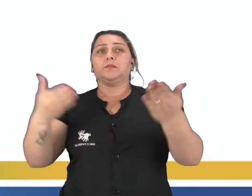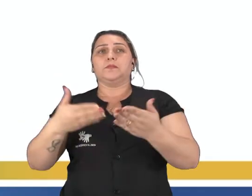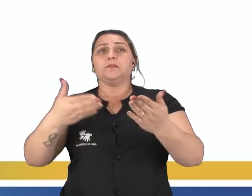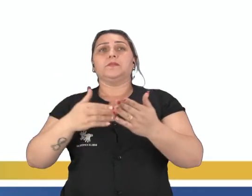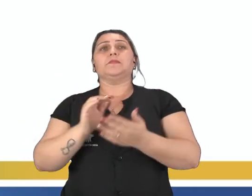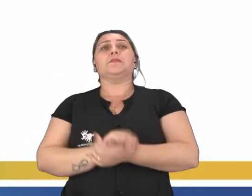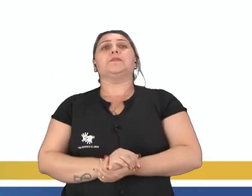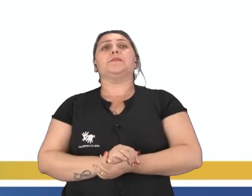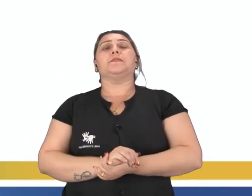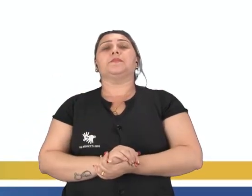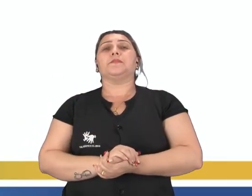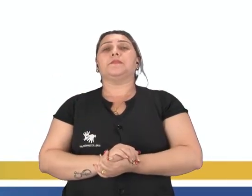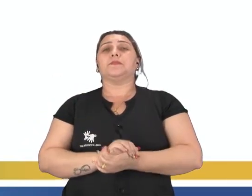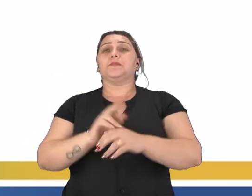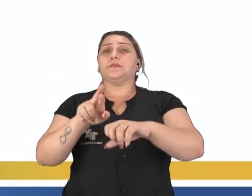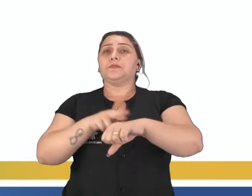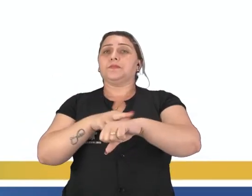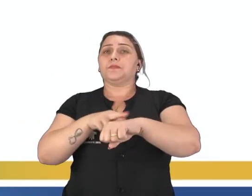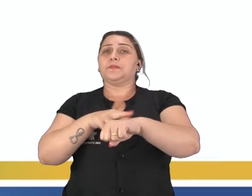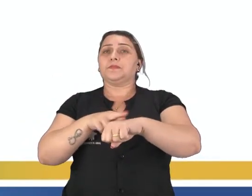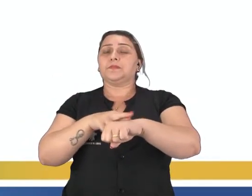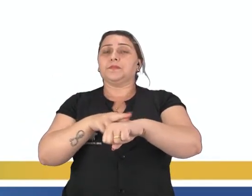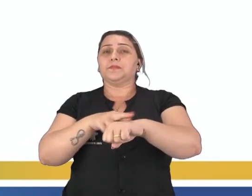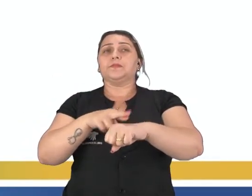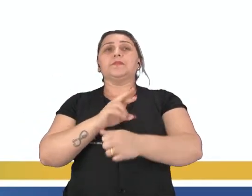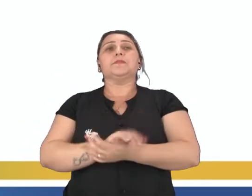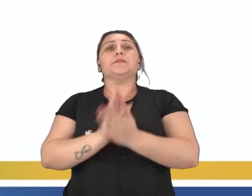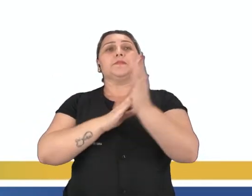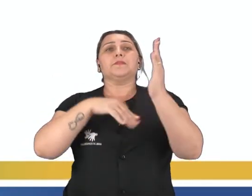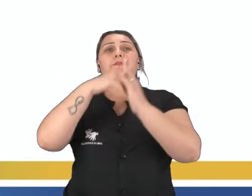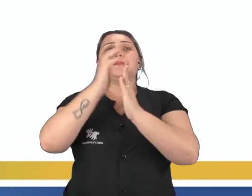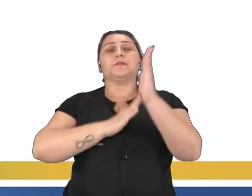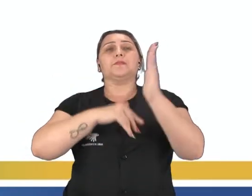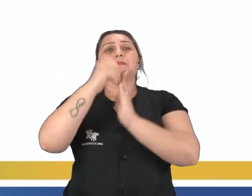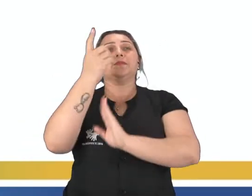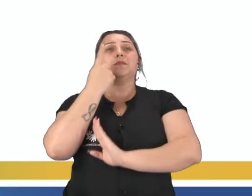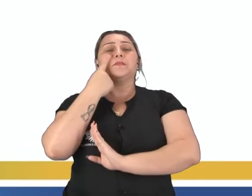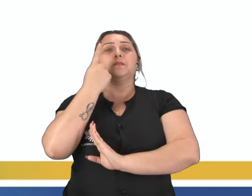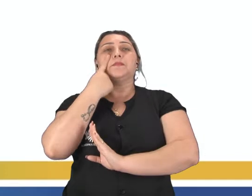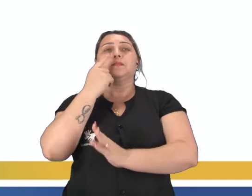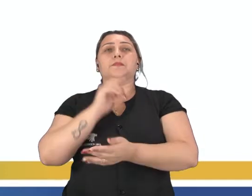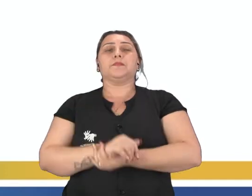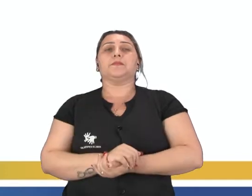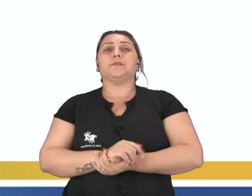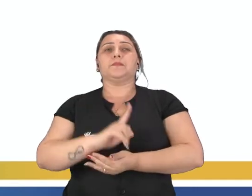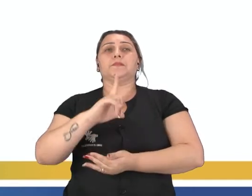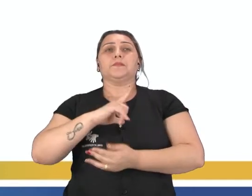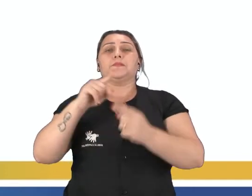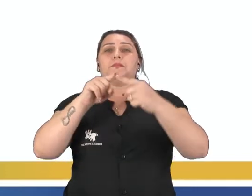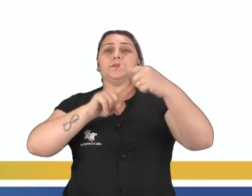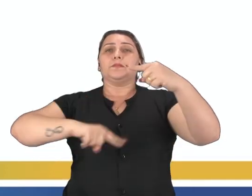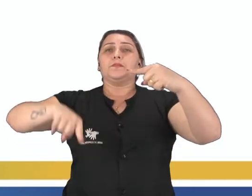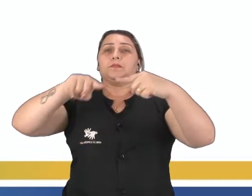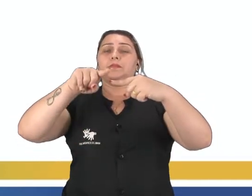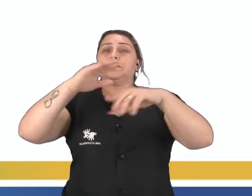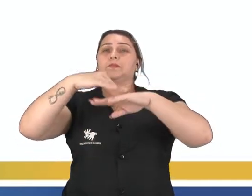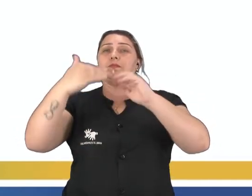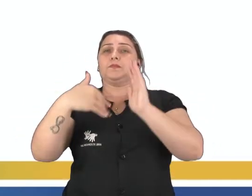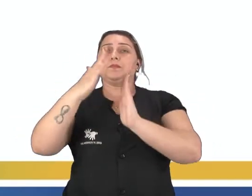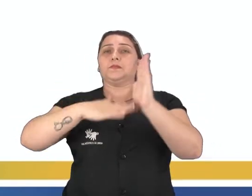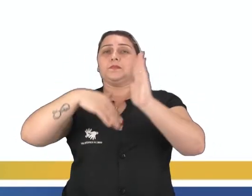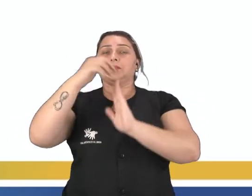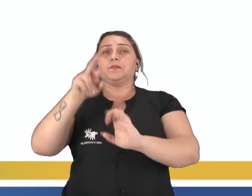agora, nesse círculo aqui, eu tenho que considerar a parte pintada de roxo. Observem que eu tenho um círculo inteiro pintado de